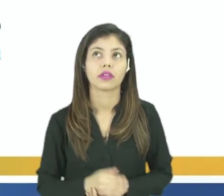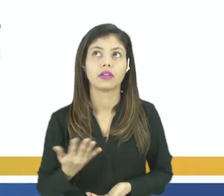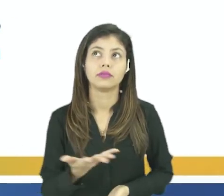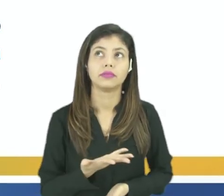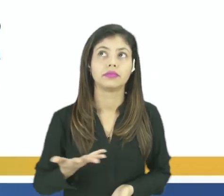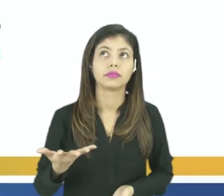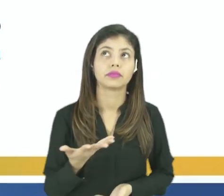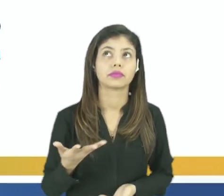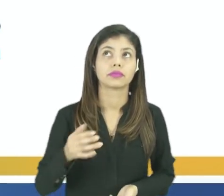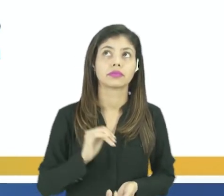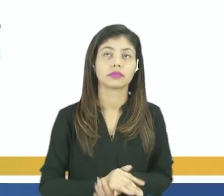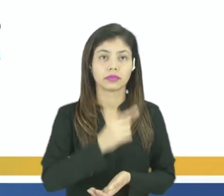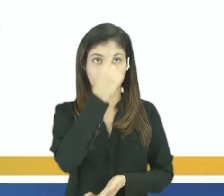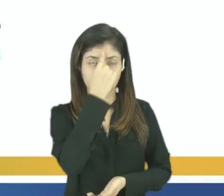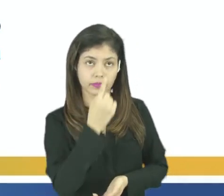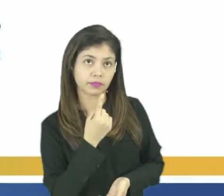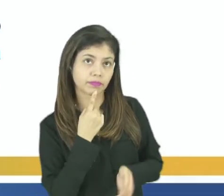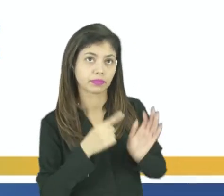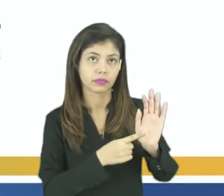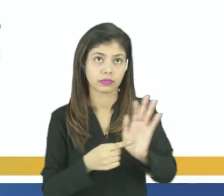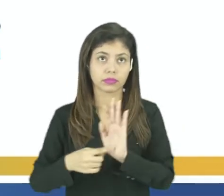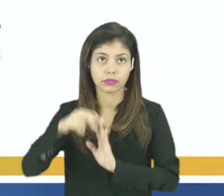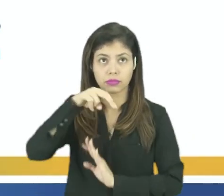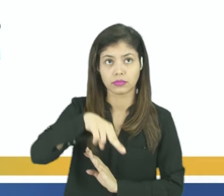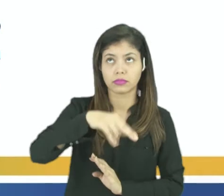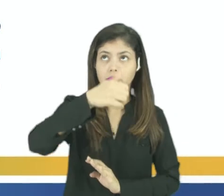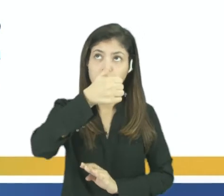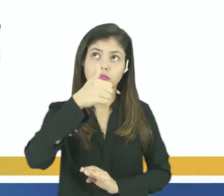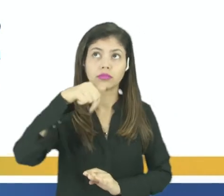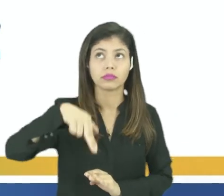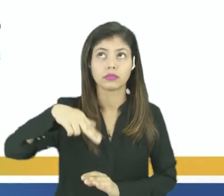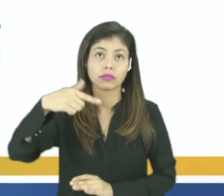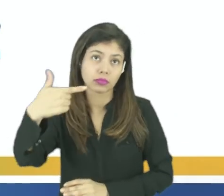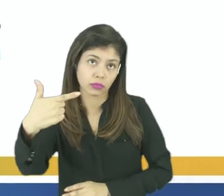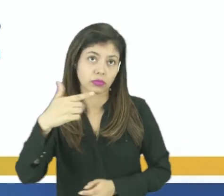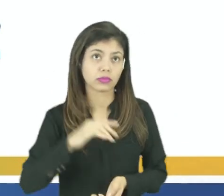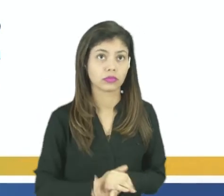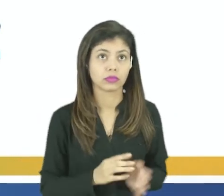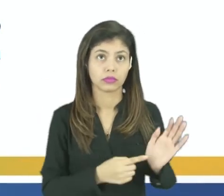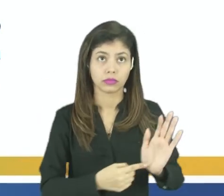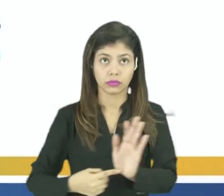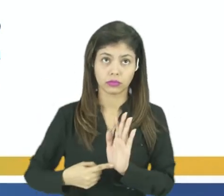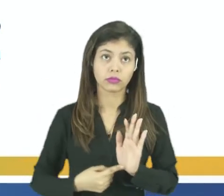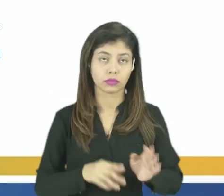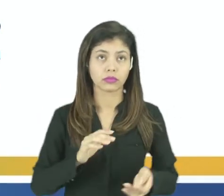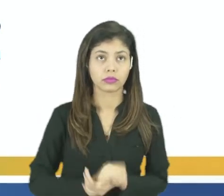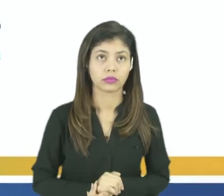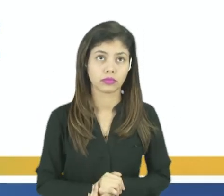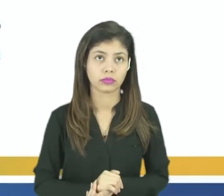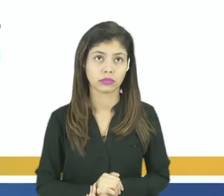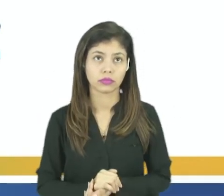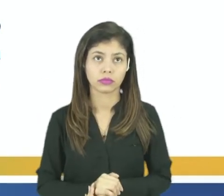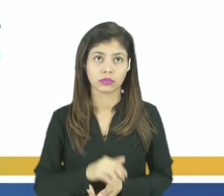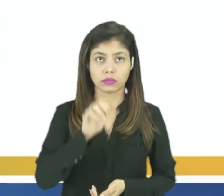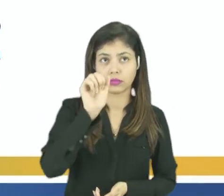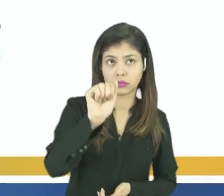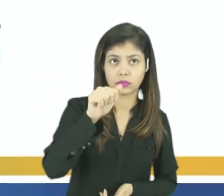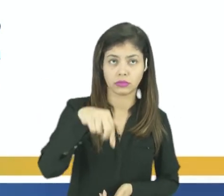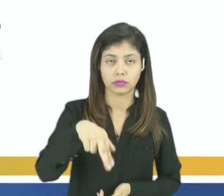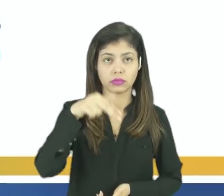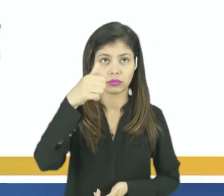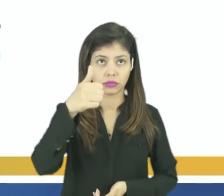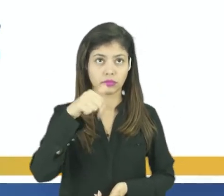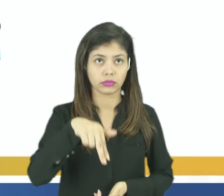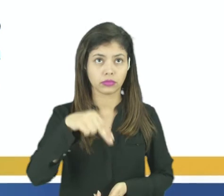né? Isso aqui é glicerina. Você vê aqui, ó, que o índice de refração da água e da glicerina é bem próximo, e aí por